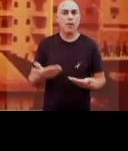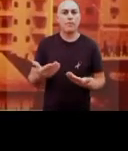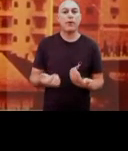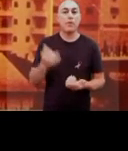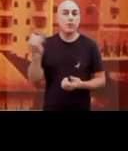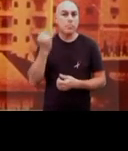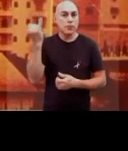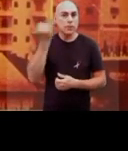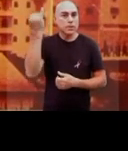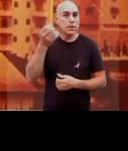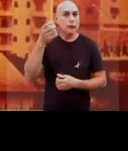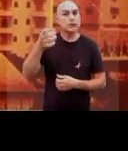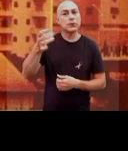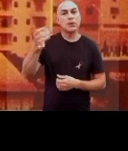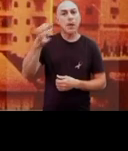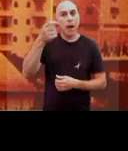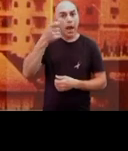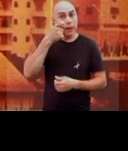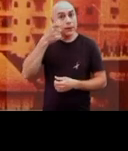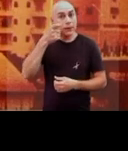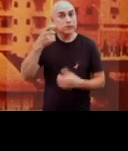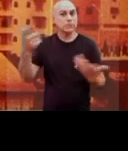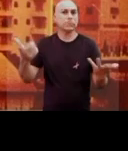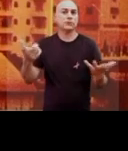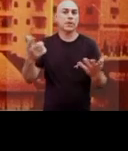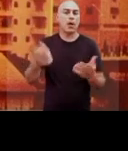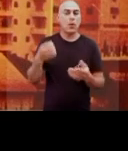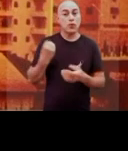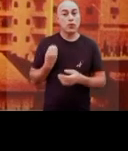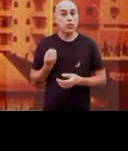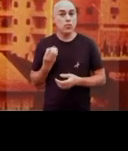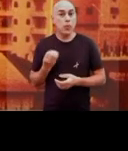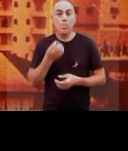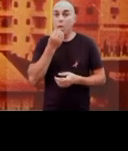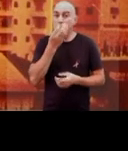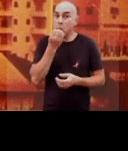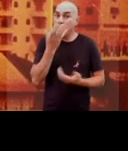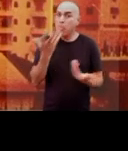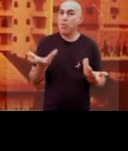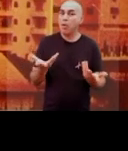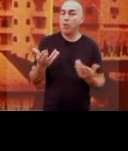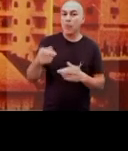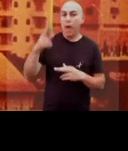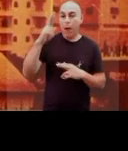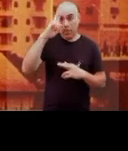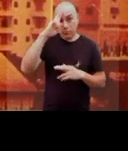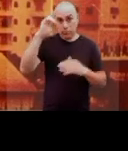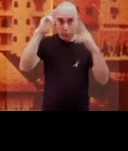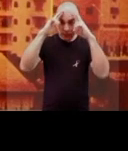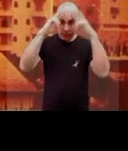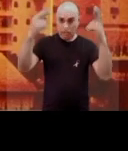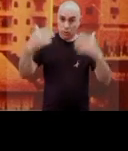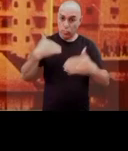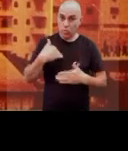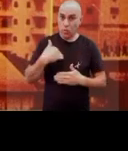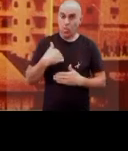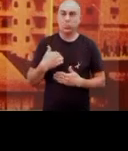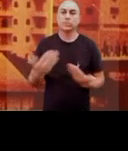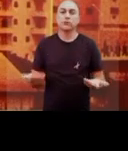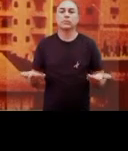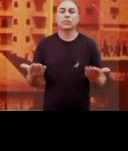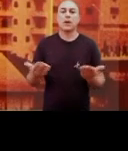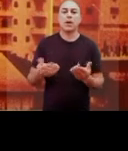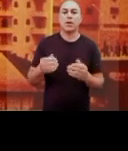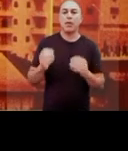esse importante alerta que, apesar dos números trazerem boas notícias, a nossa responsabilidade continua em evitar